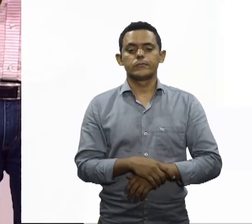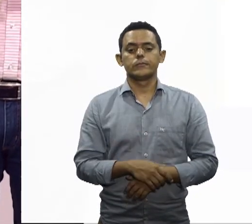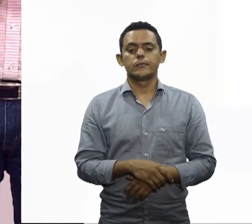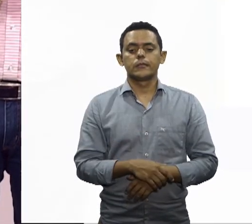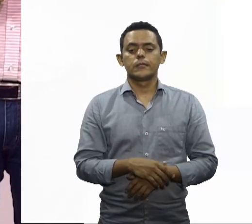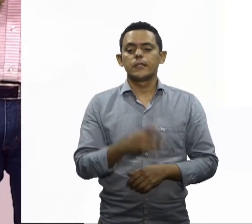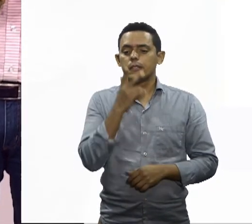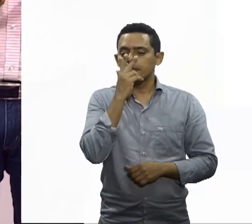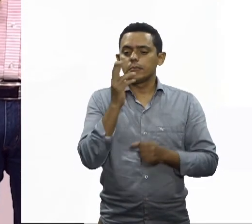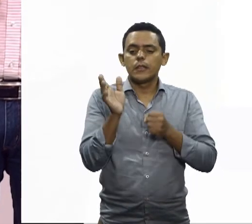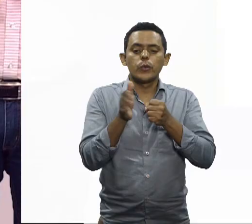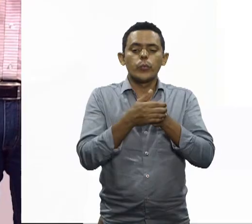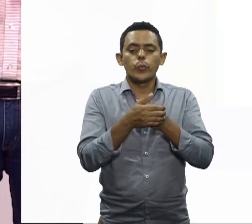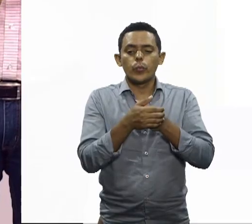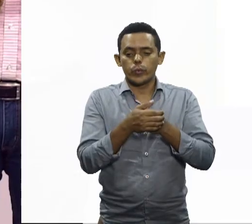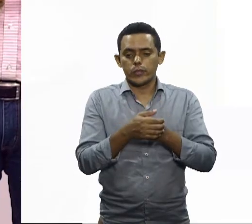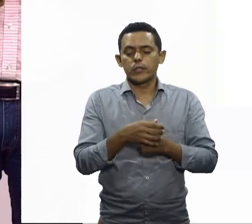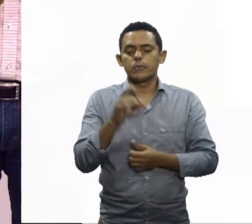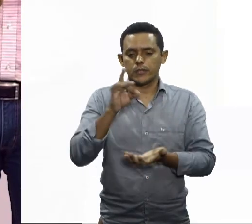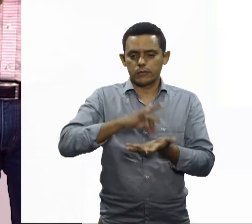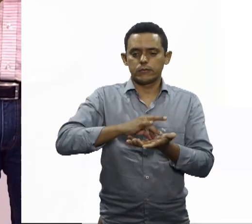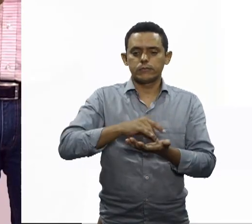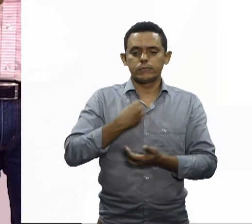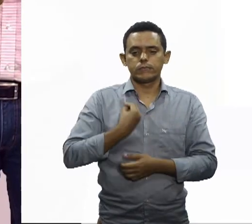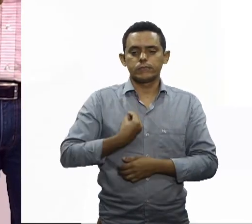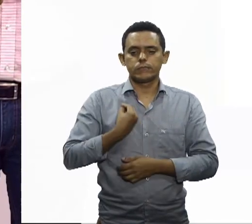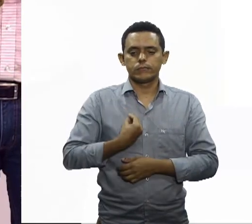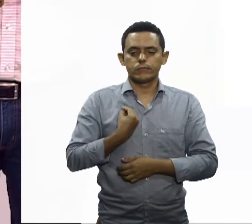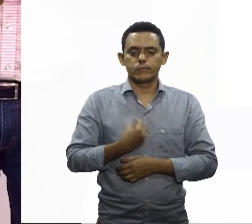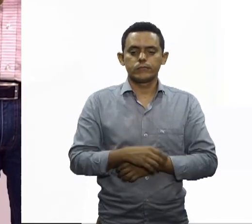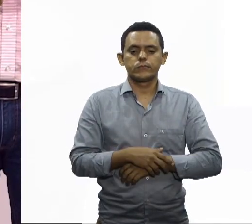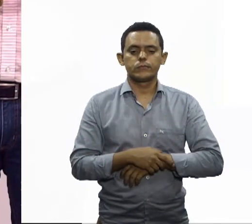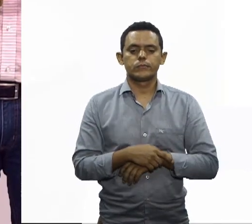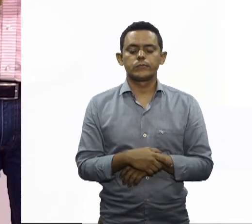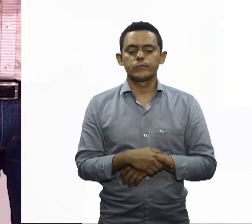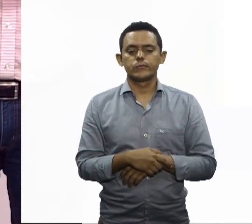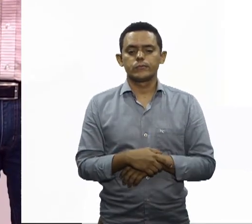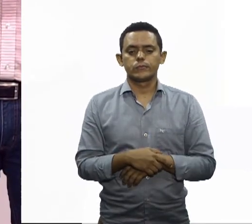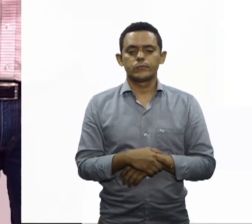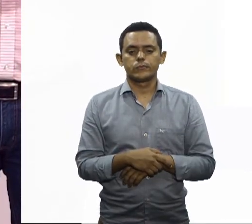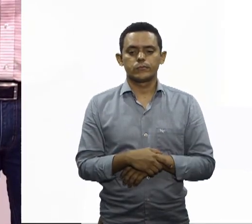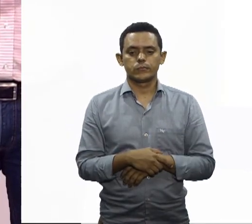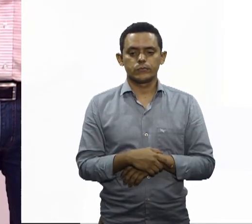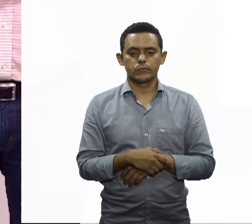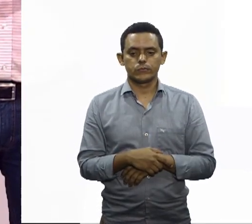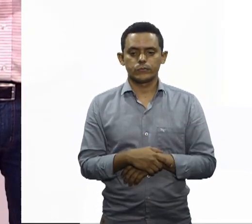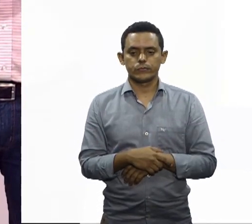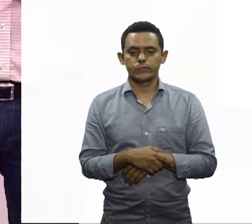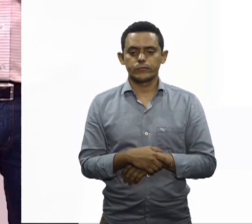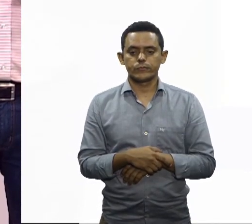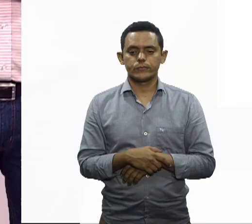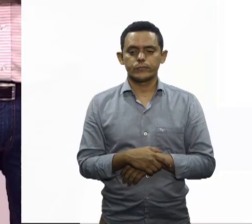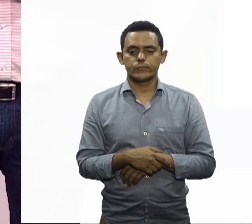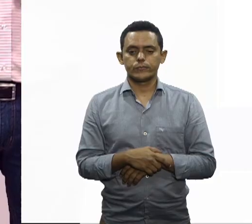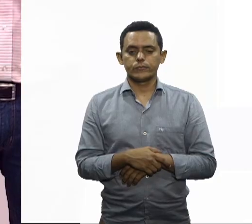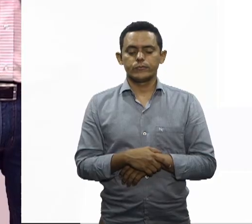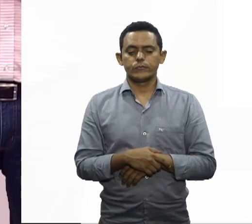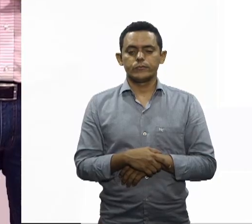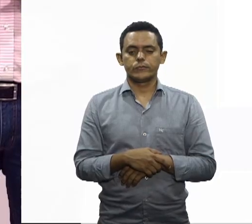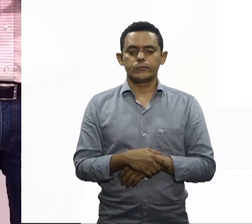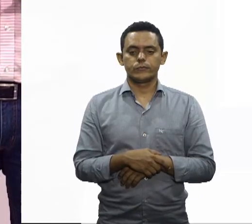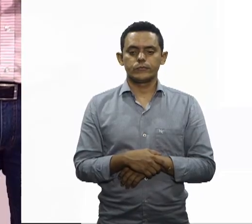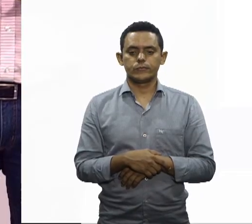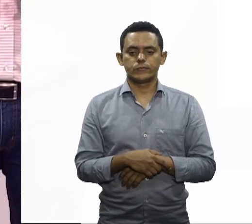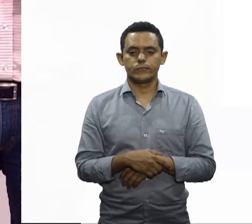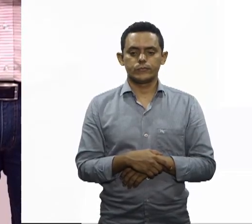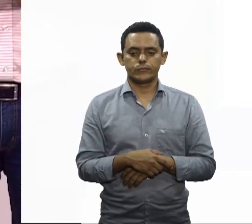Ok? Então, lá, pessoal. Agora eu vou contar duas casas para a direita ou multiplicar por 100. Você escolhe a maneira que